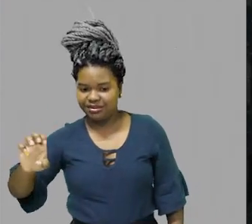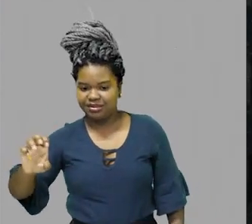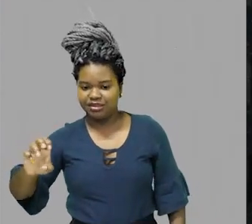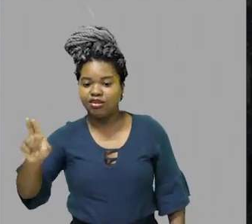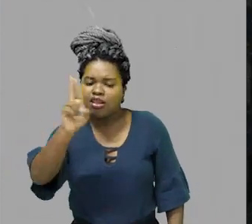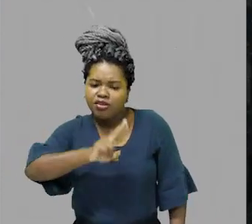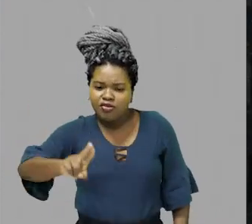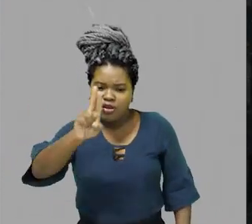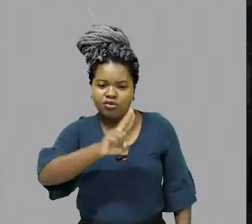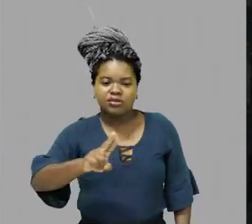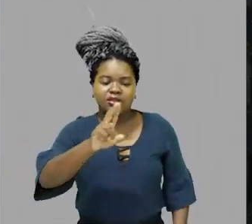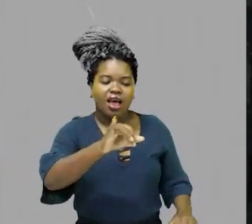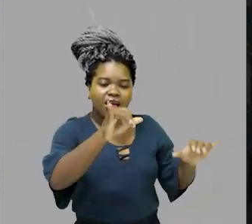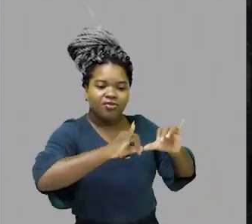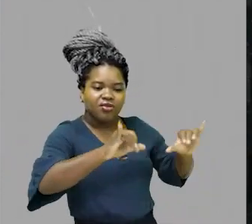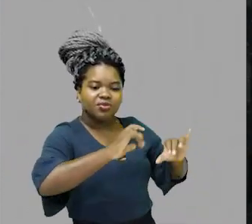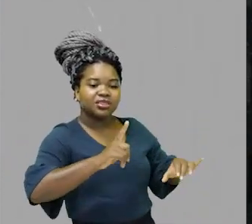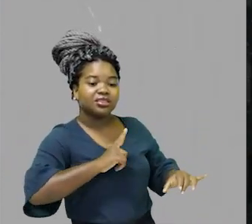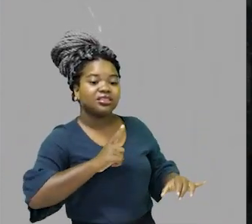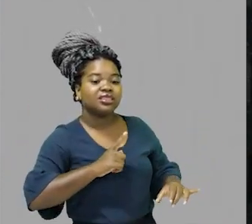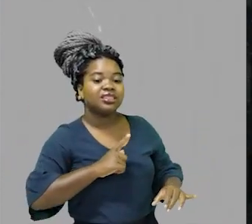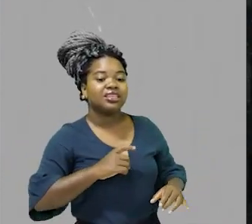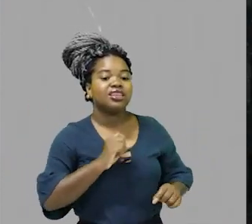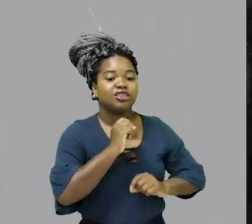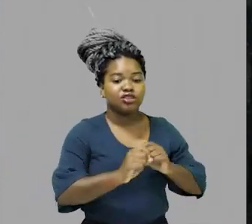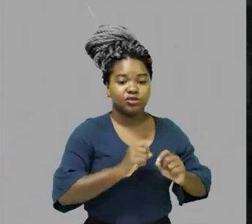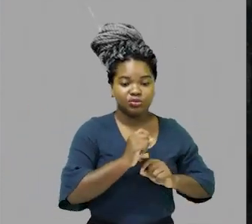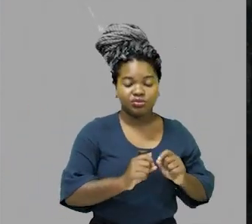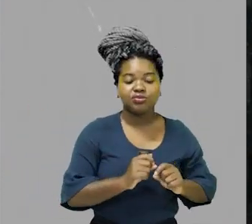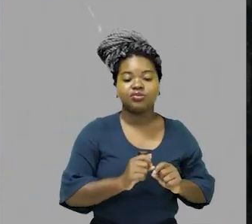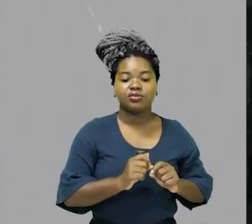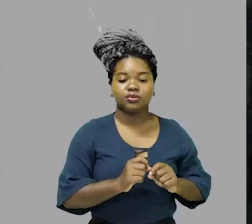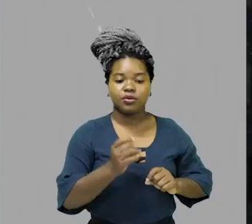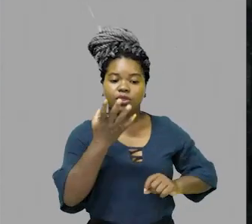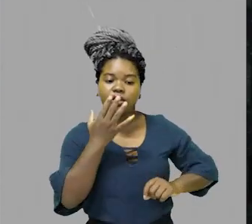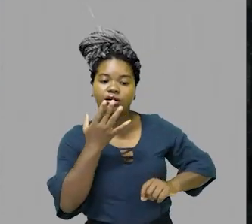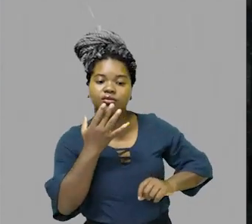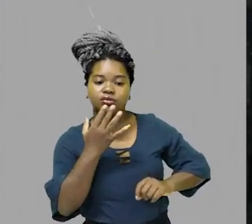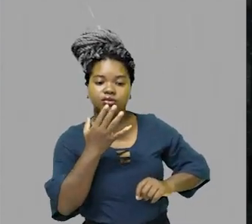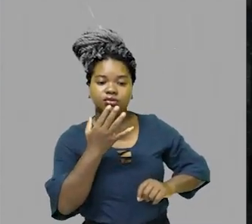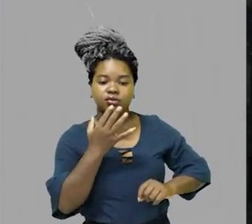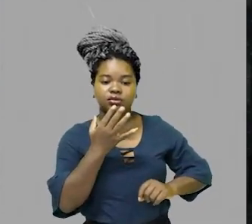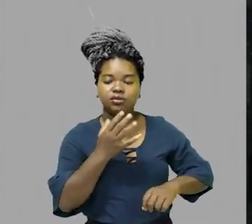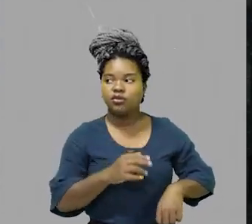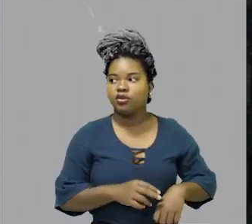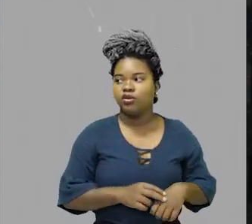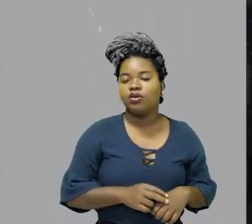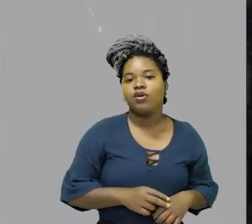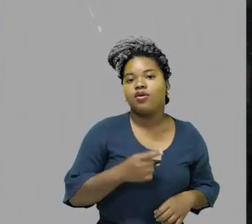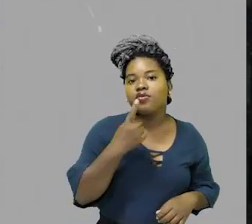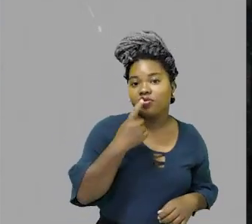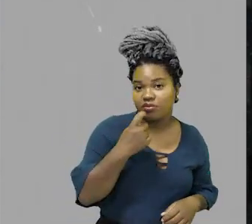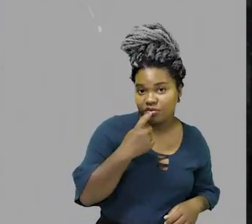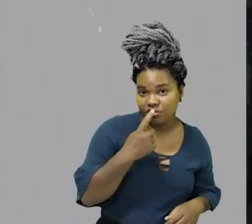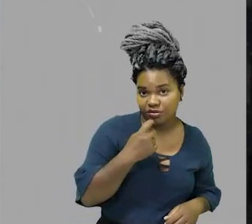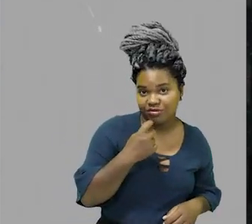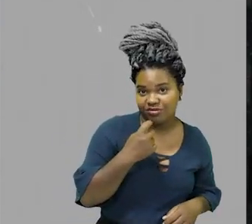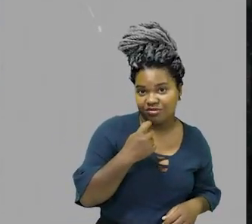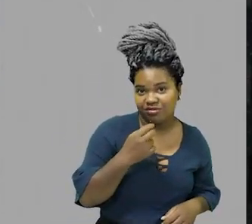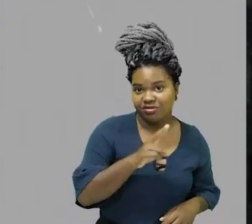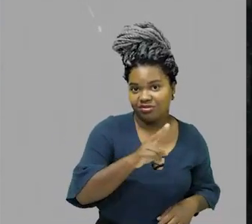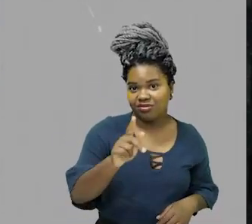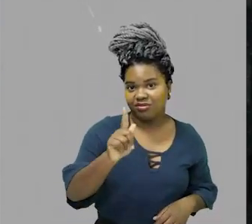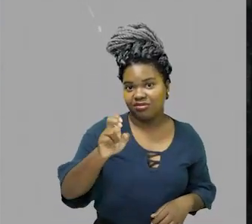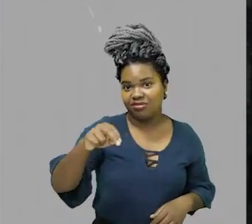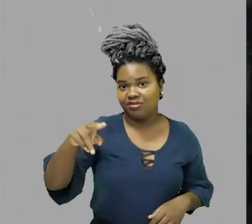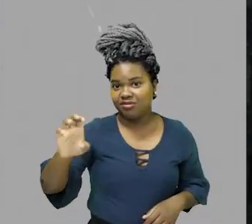nessa fita bem aqui, ok? Essa informação aí, pessoal, esse trecho, a gente chama de gene. Gene